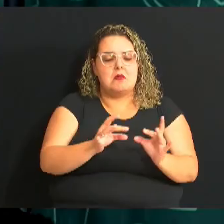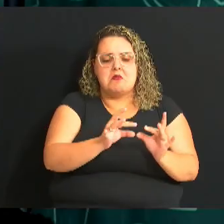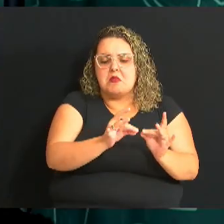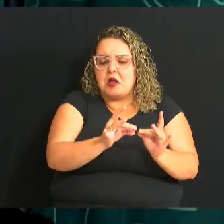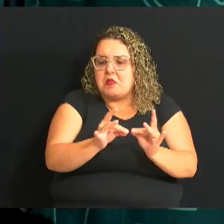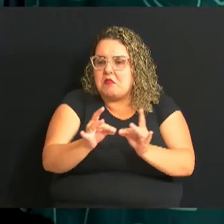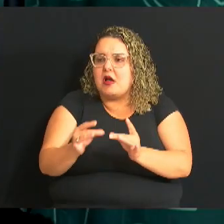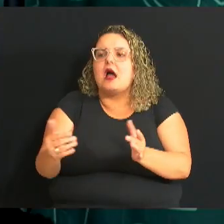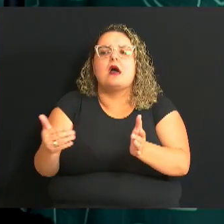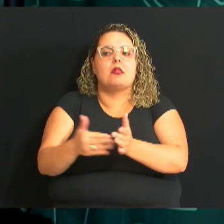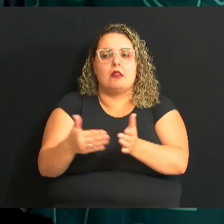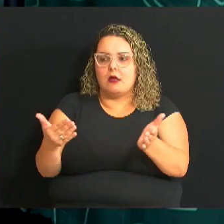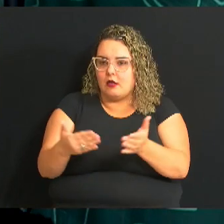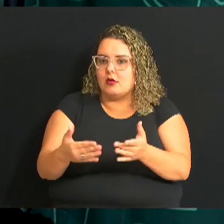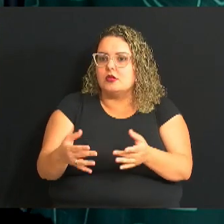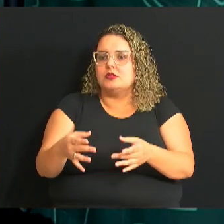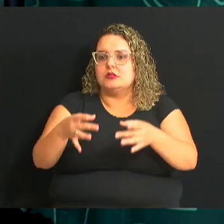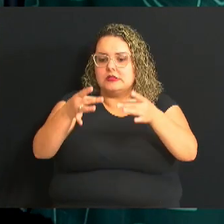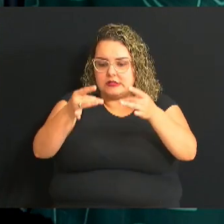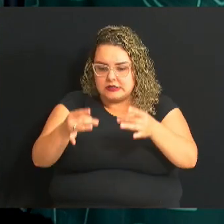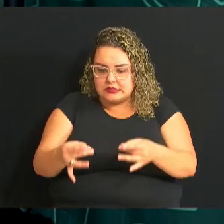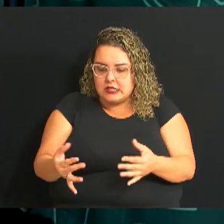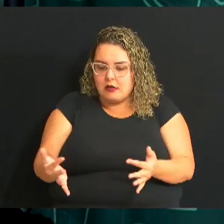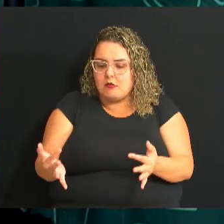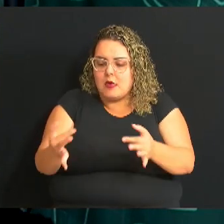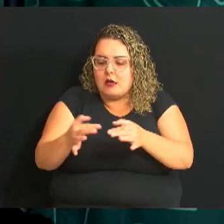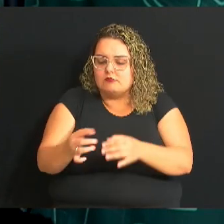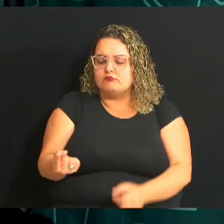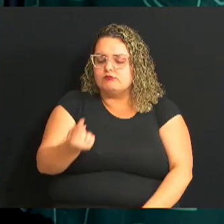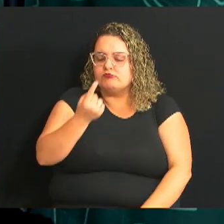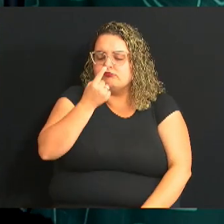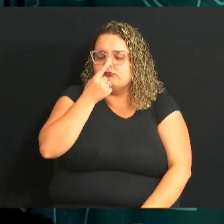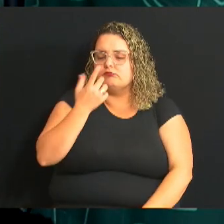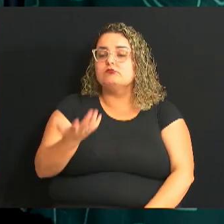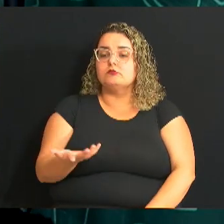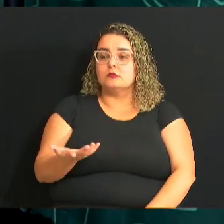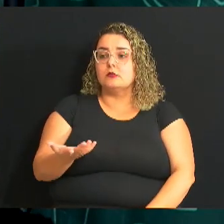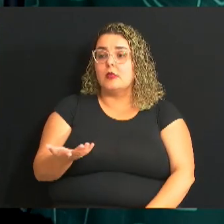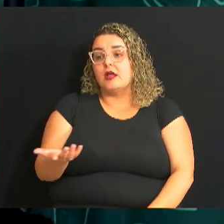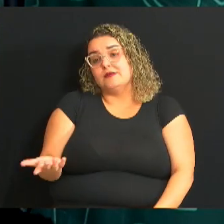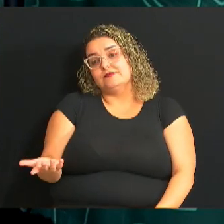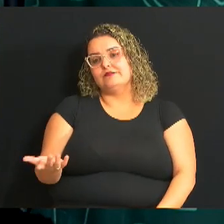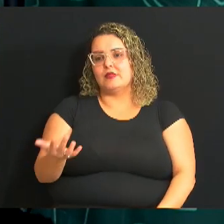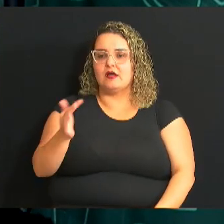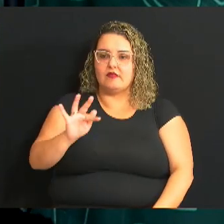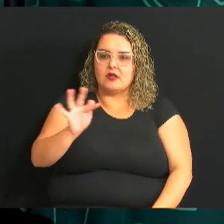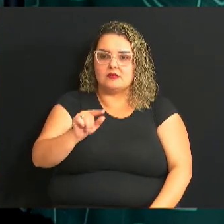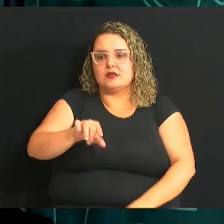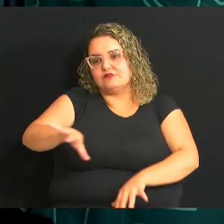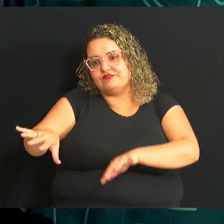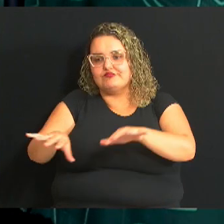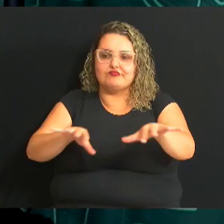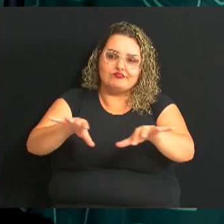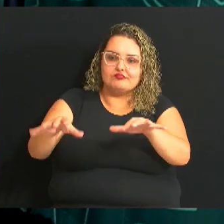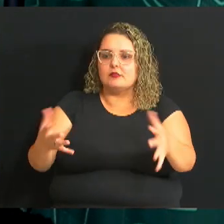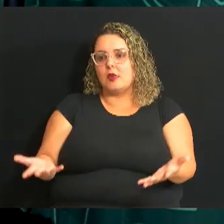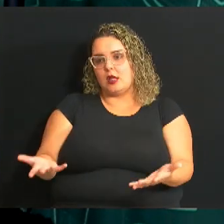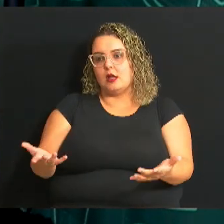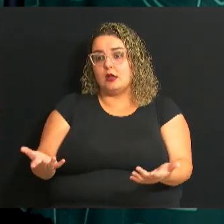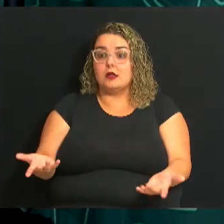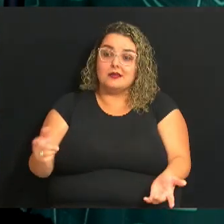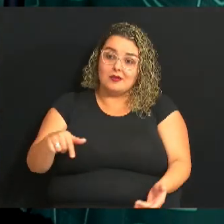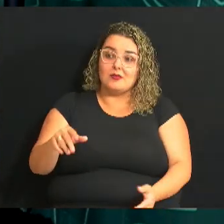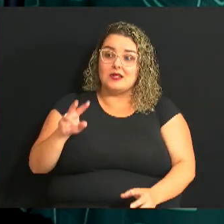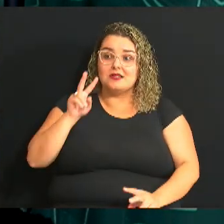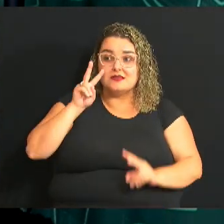têm essa afinidade. É uma pena que agora, com a faculdade, cada um vai para um lado, né? Então eles se veem muito pouco.